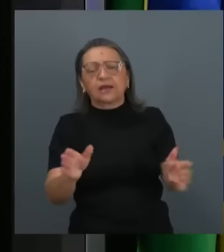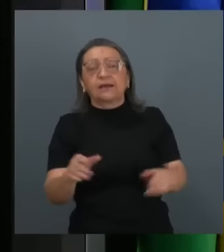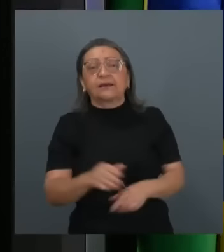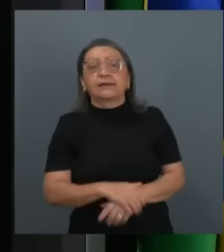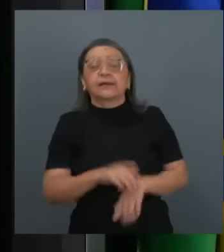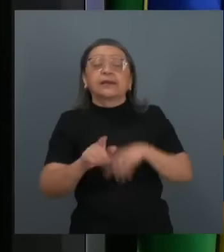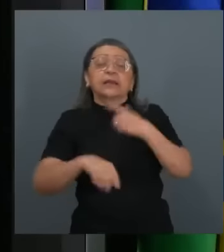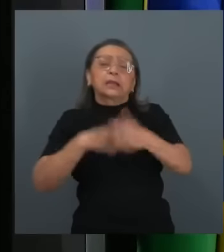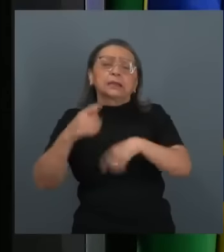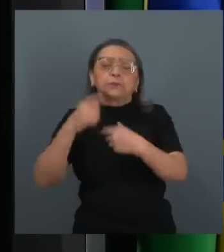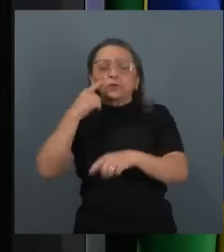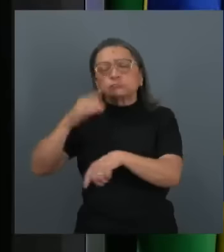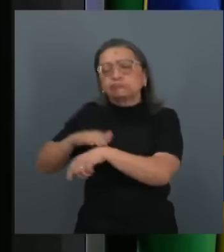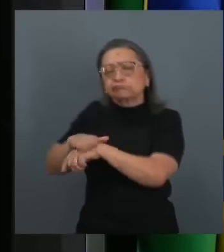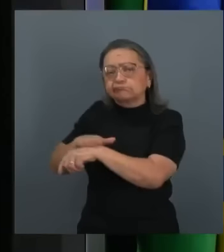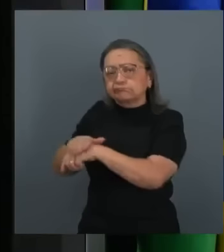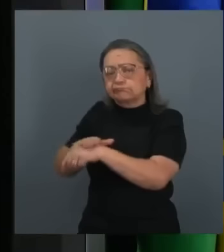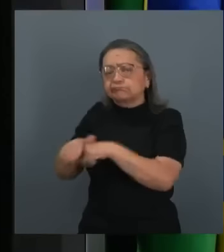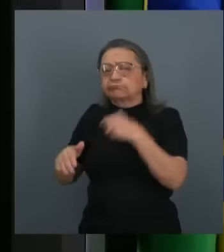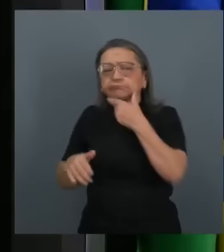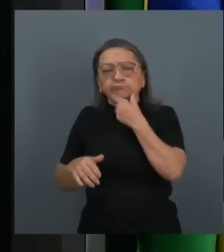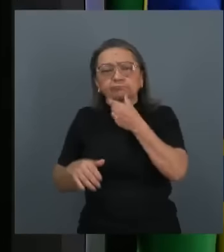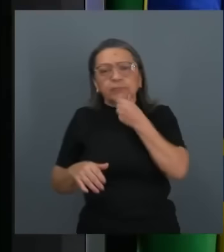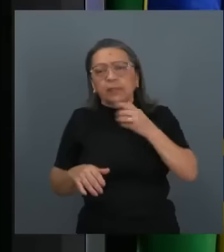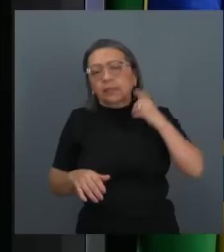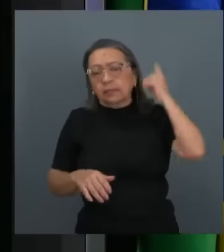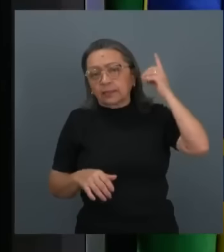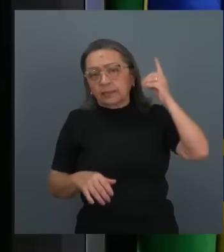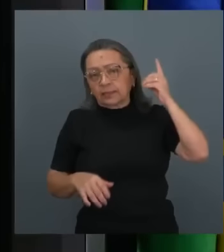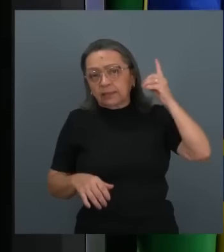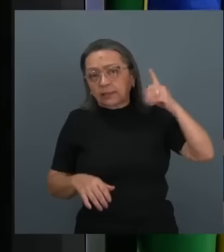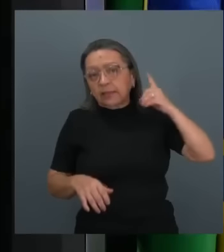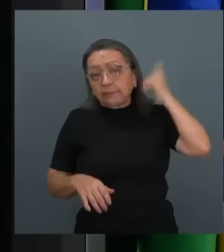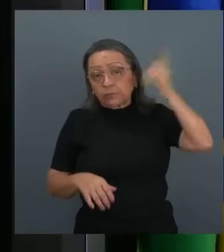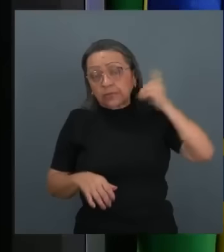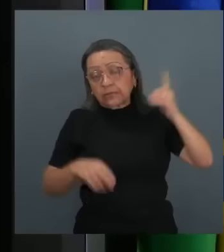Depois, conversei com o deputado Meira,